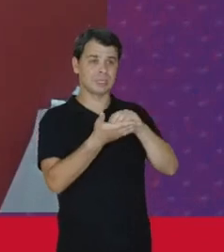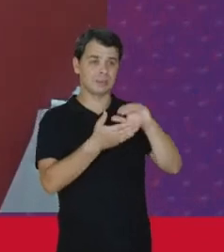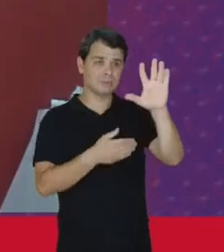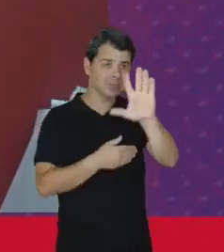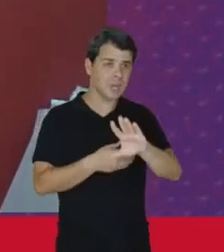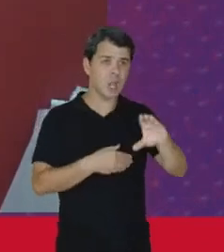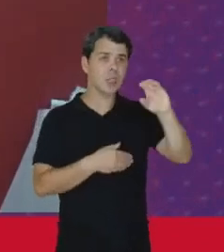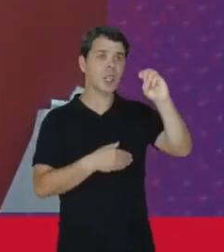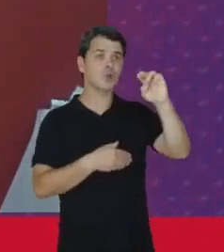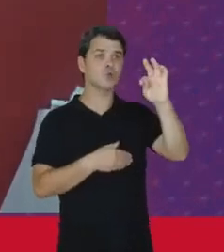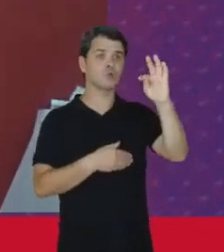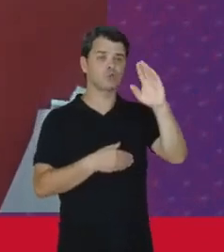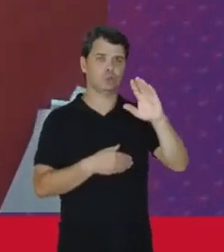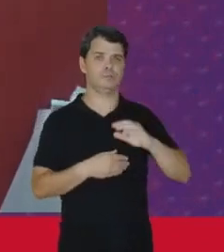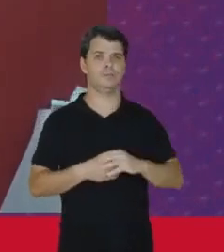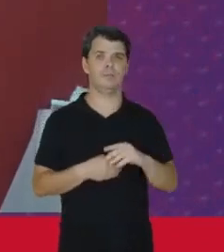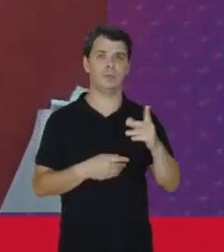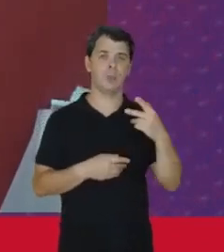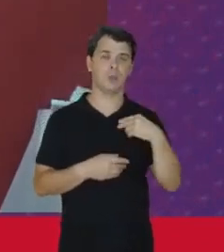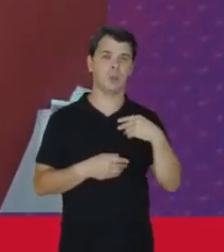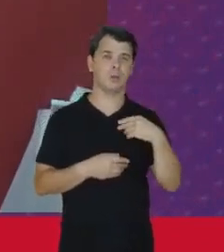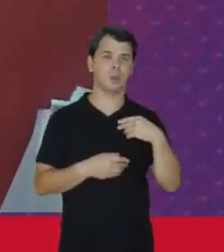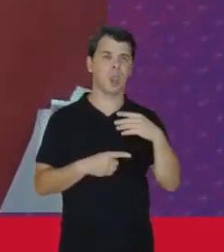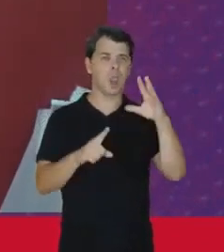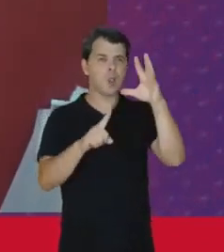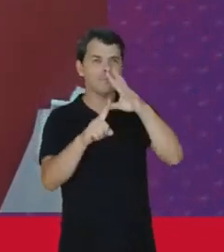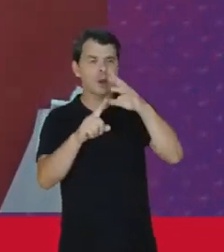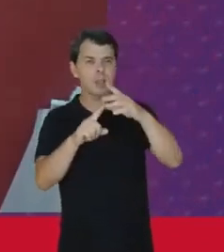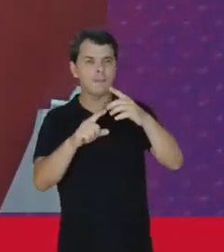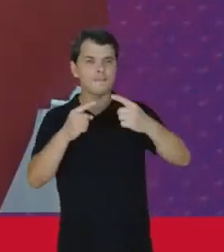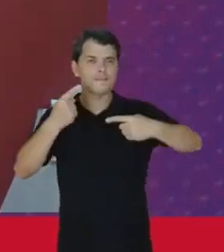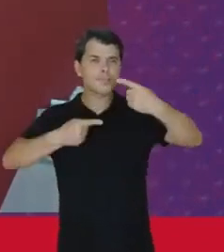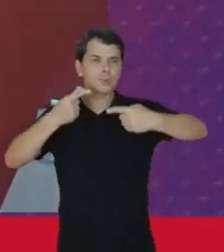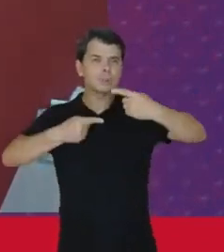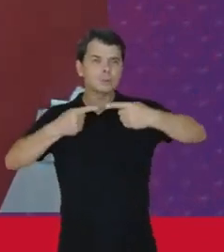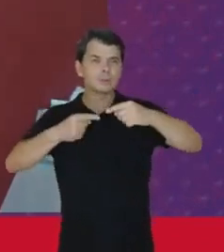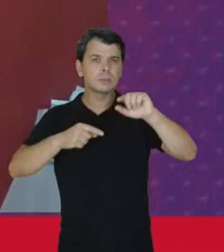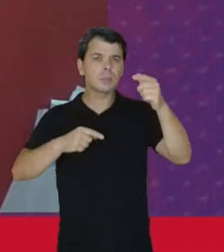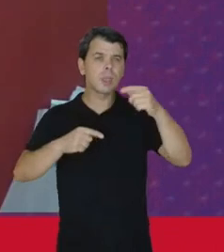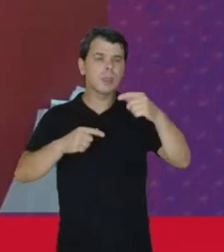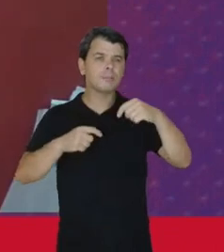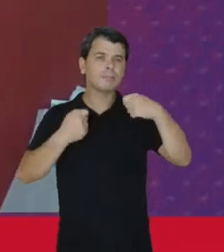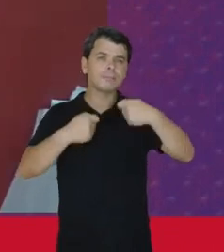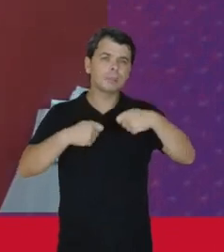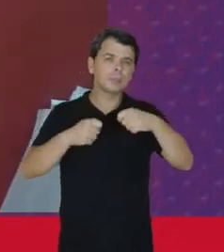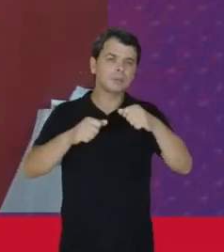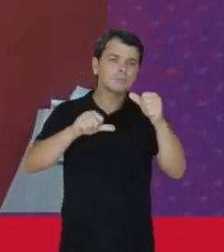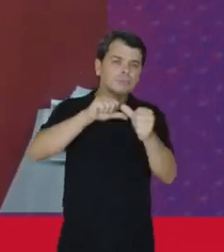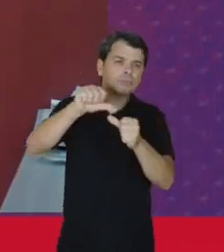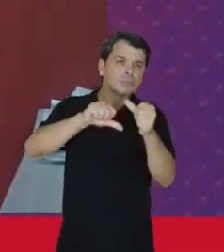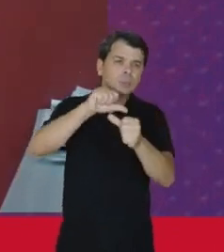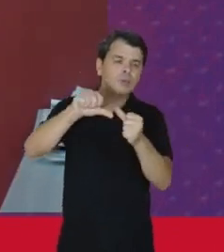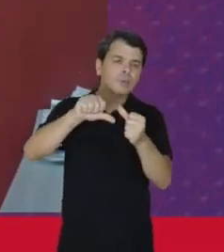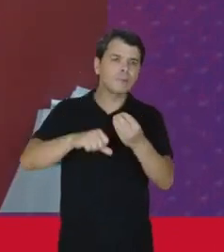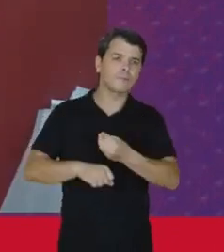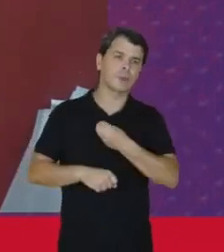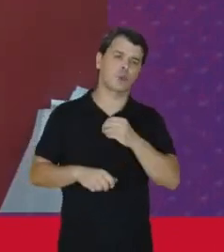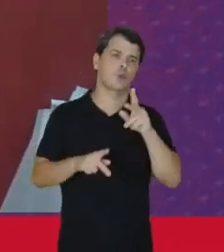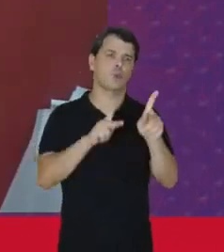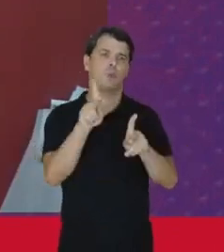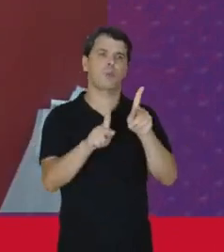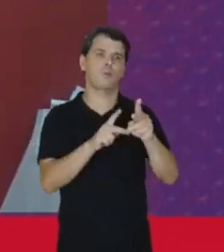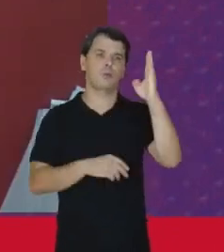CUT Nacional. O que me motivou na política é a necessidade de mudança da vida do nosso